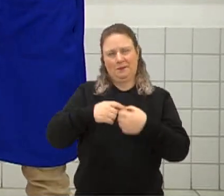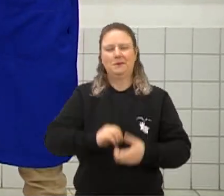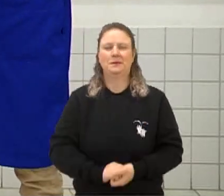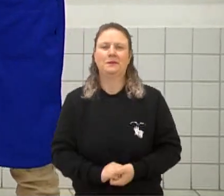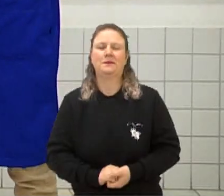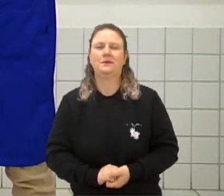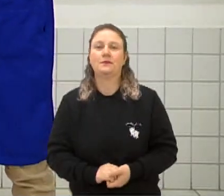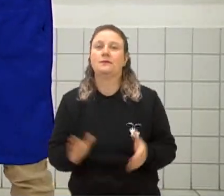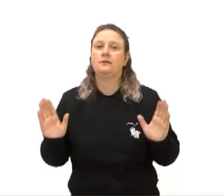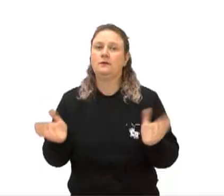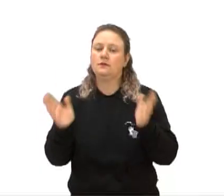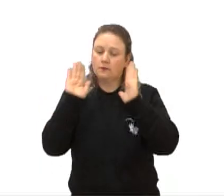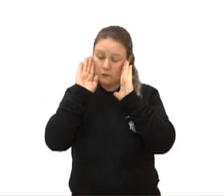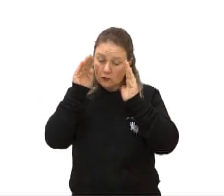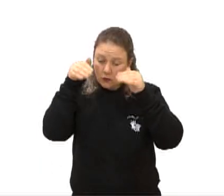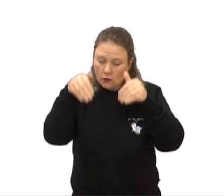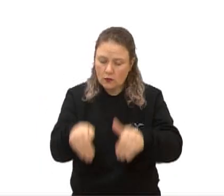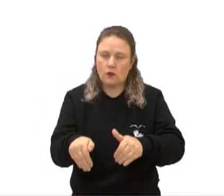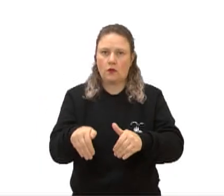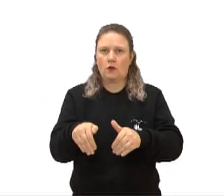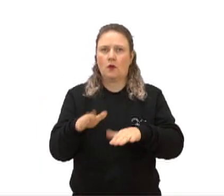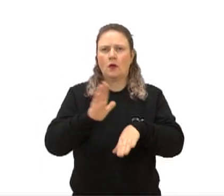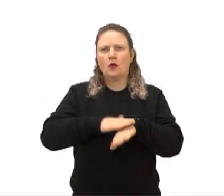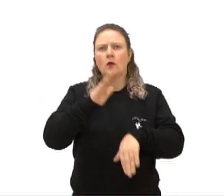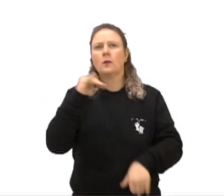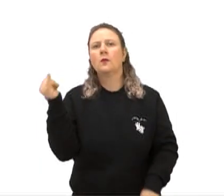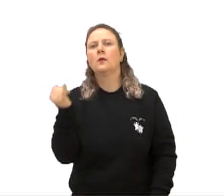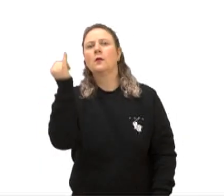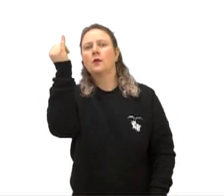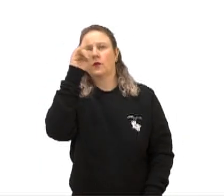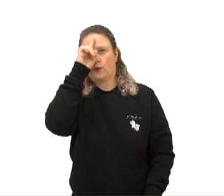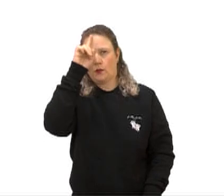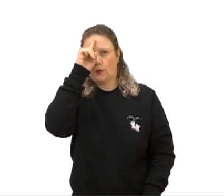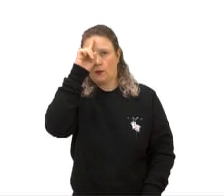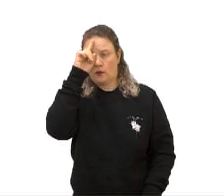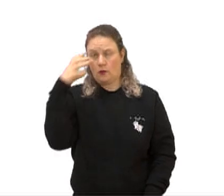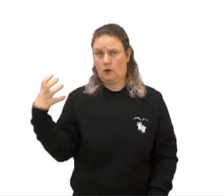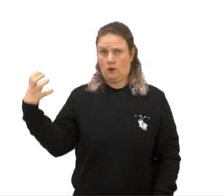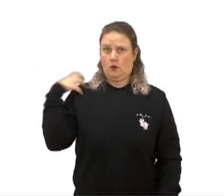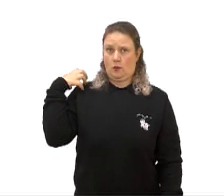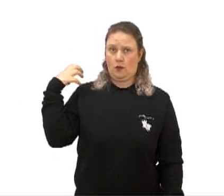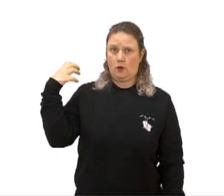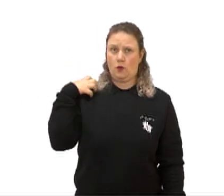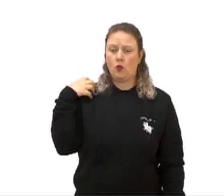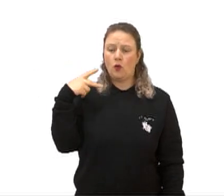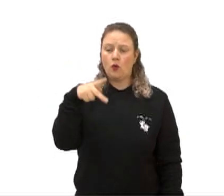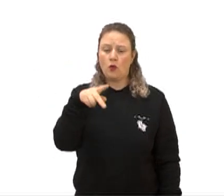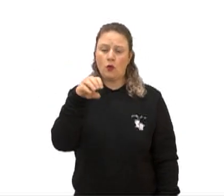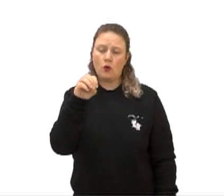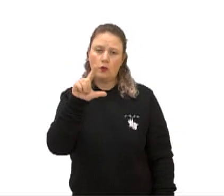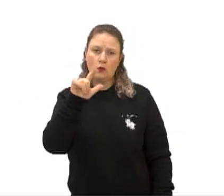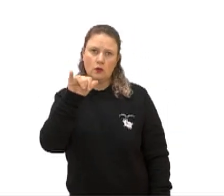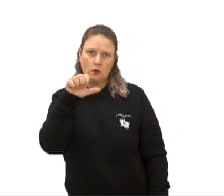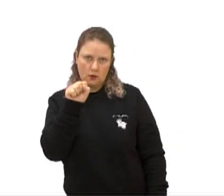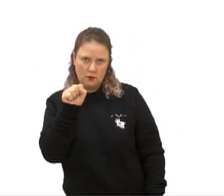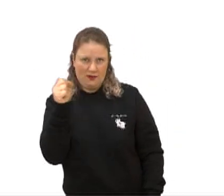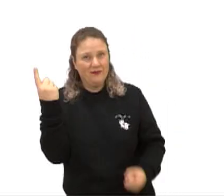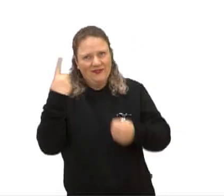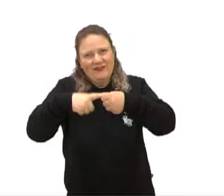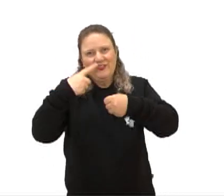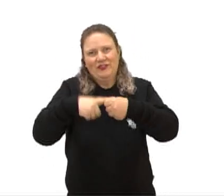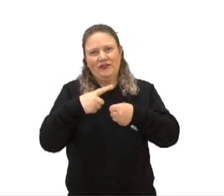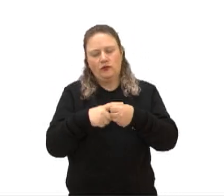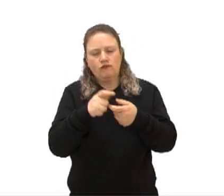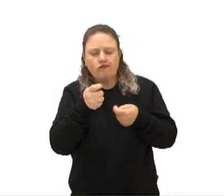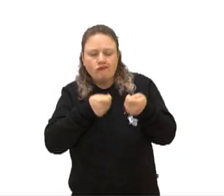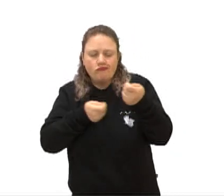gente centrar aí as partes mais importantes dessa ideia. Então, para Platão, a polis deve ser organizada, a cidade tem que ser organizada de